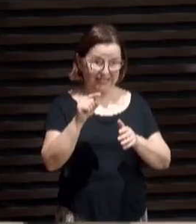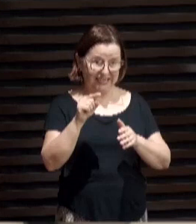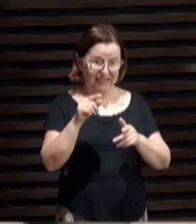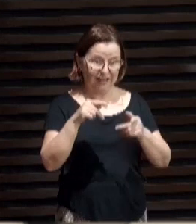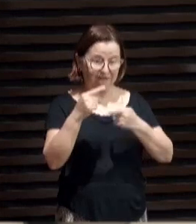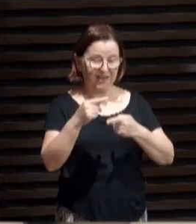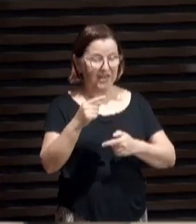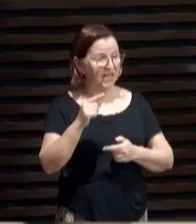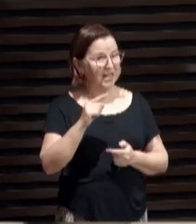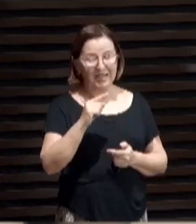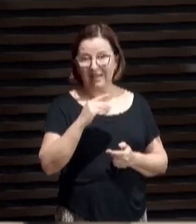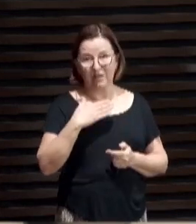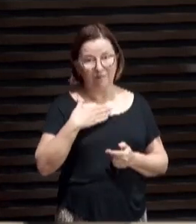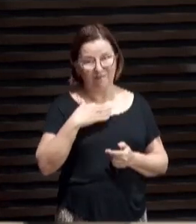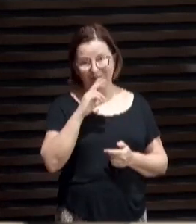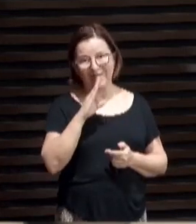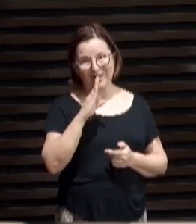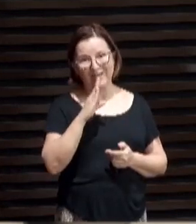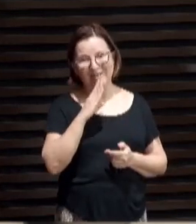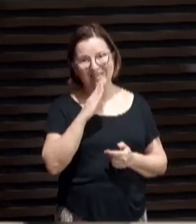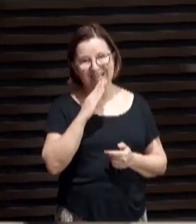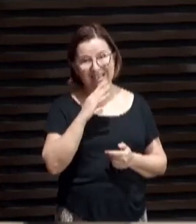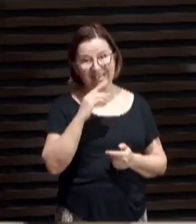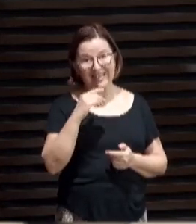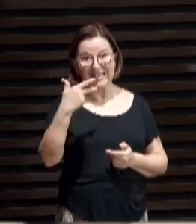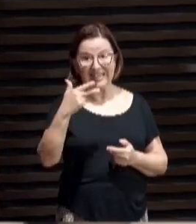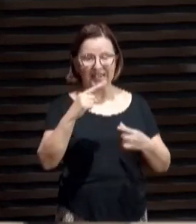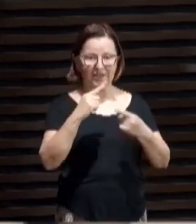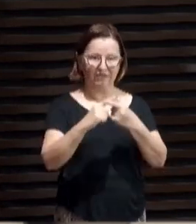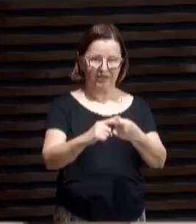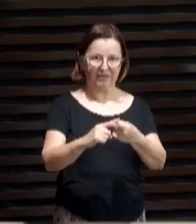que Pedro saiu neste ponto, chorou